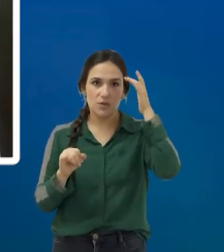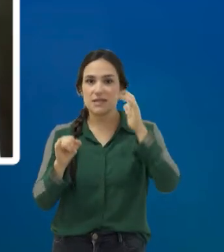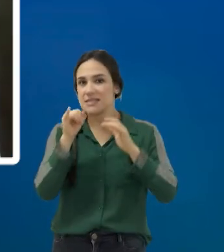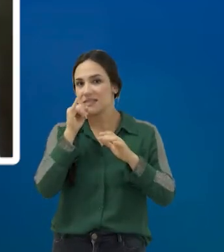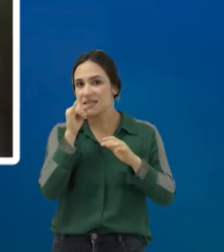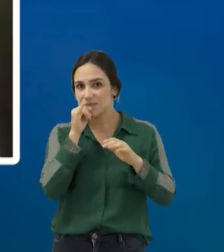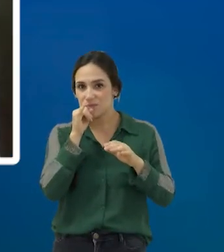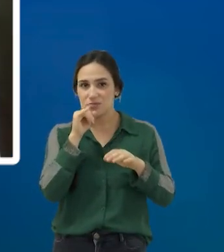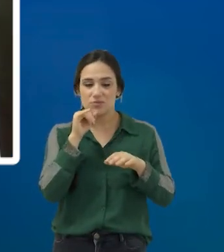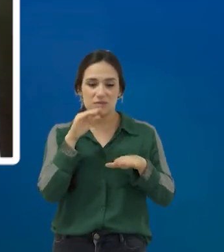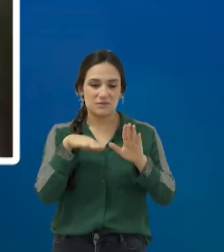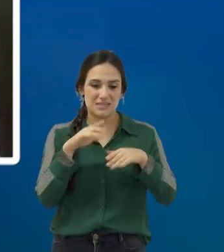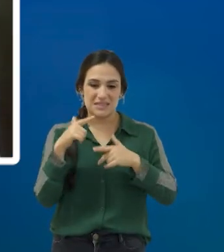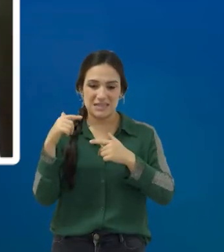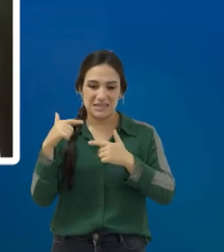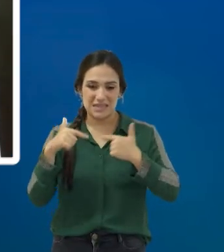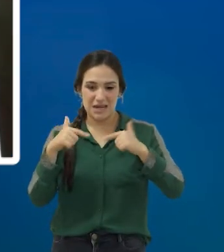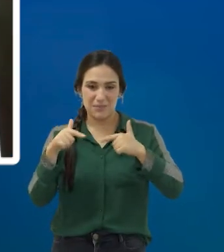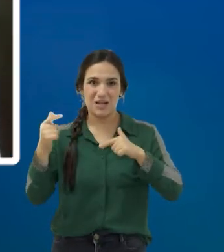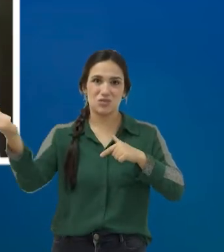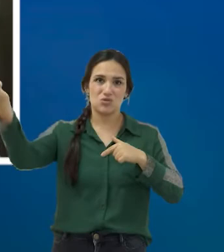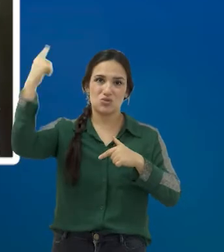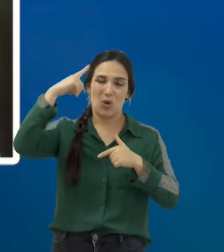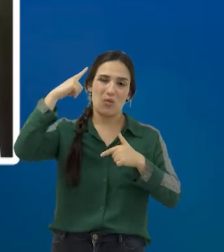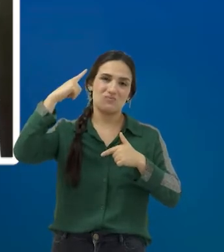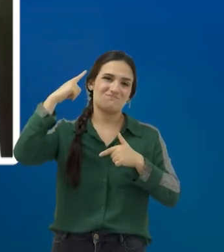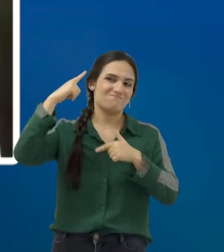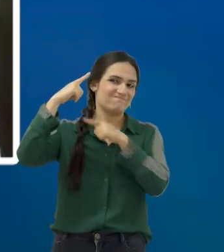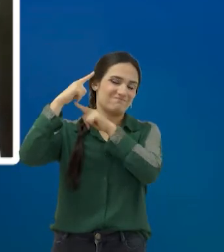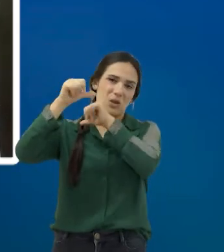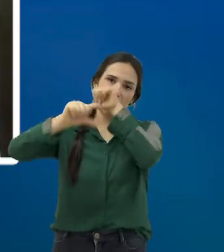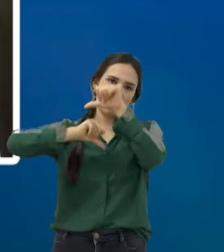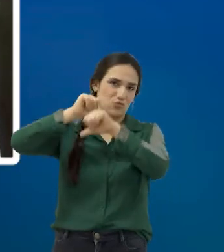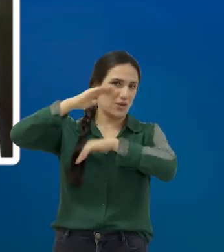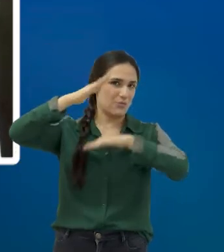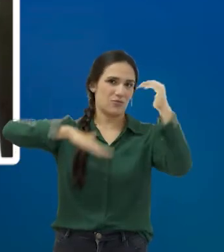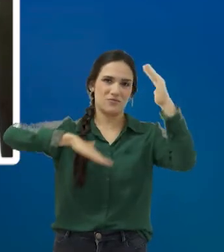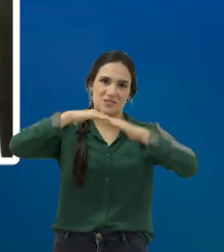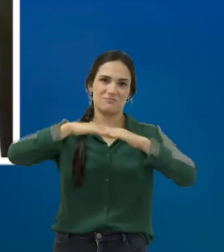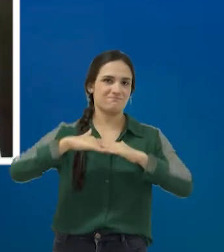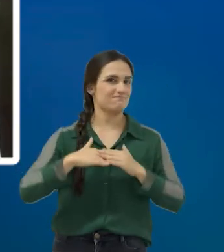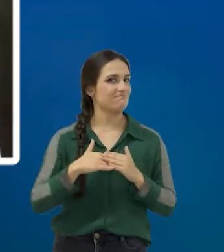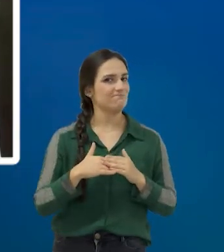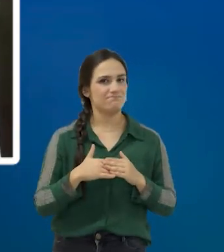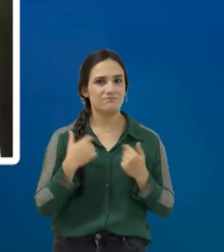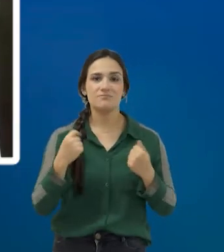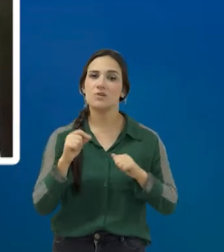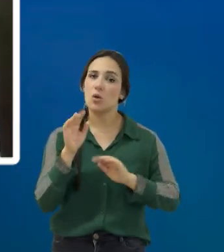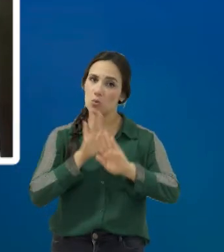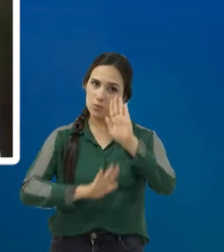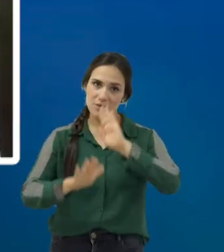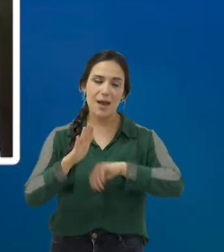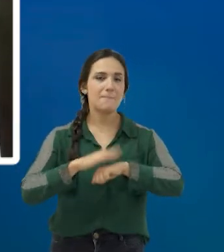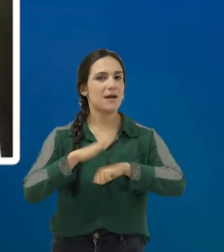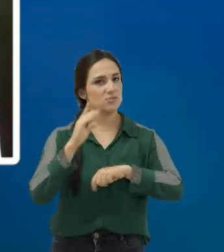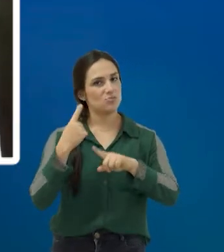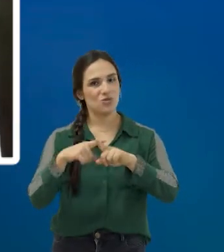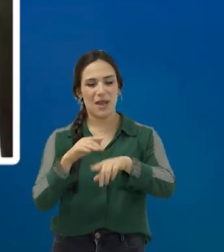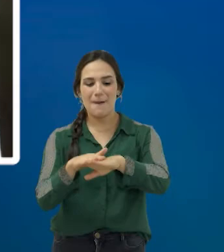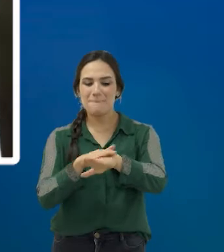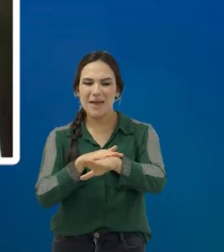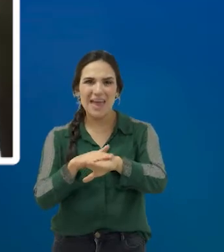ter que se expor ao sol, a pó, provavelmente ela vai ter que repensar a profissão dela, vai ter que tomar um cuidado bem